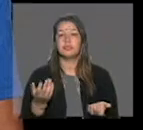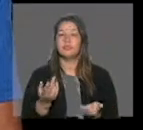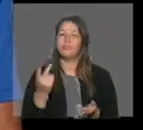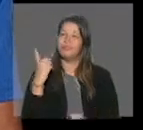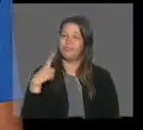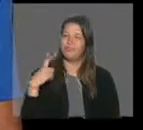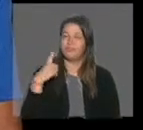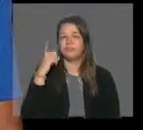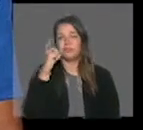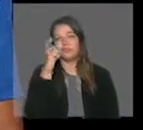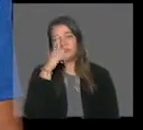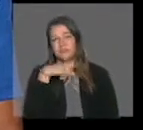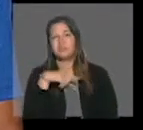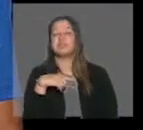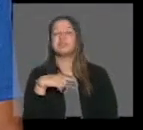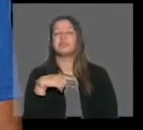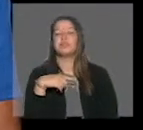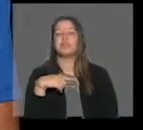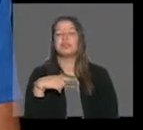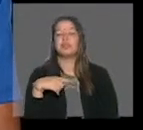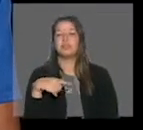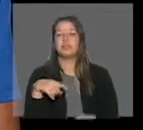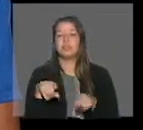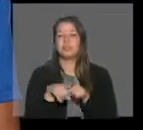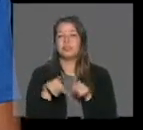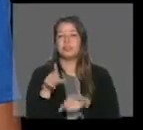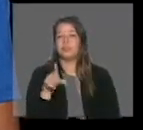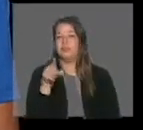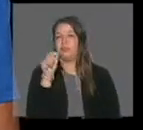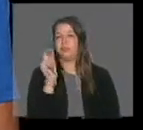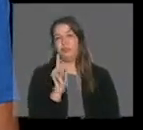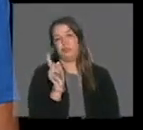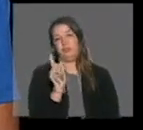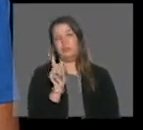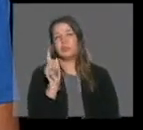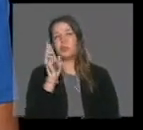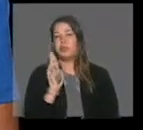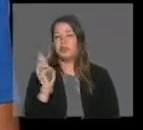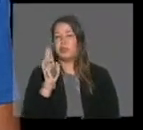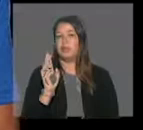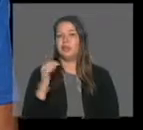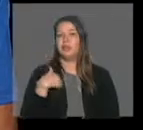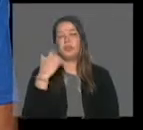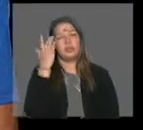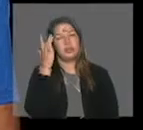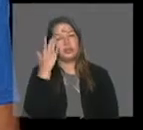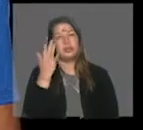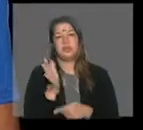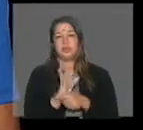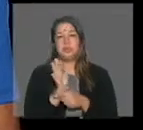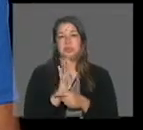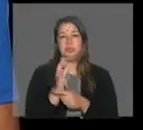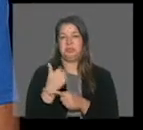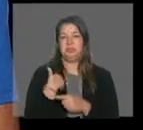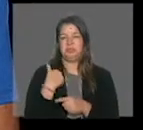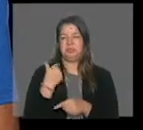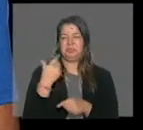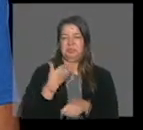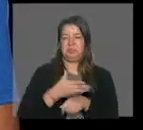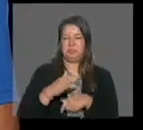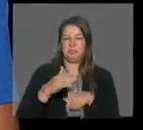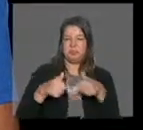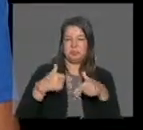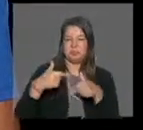Mas aquelas dificuldades, né? Eu não tinha enveredado por isso, não foi a minha opção na hora da universidade, achava que cineasta preto ia morrer de